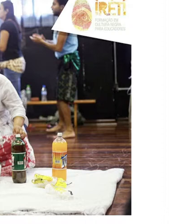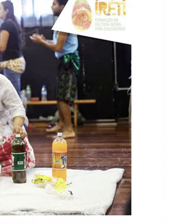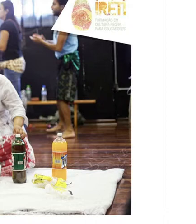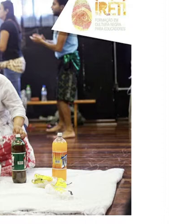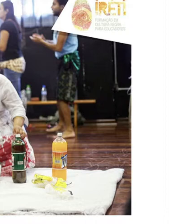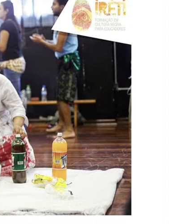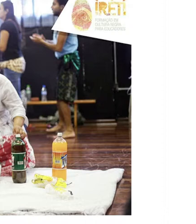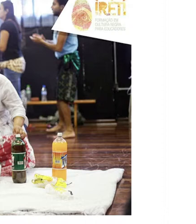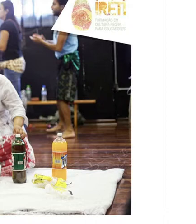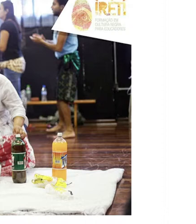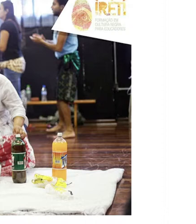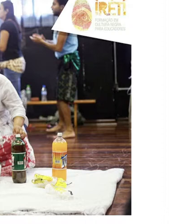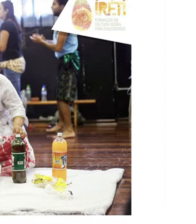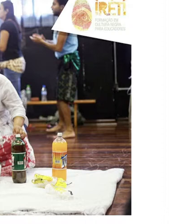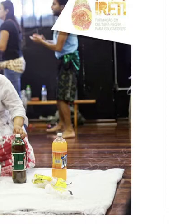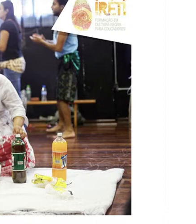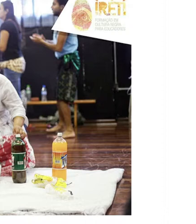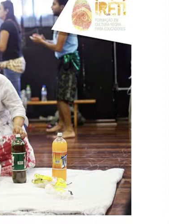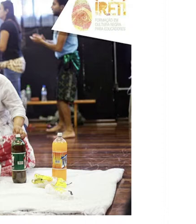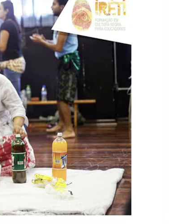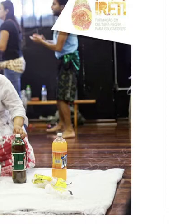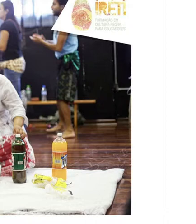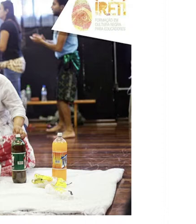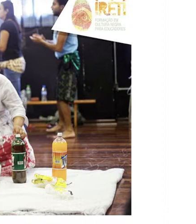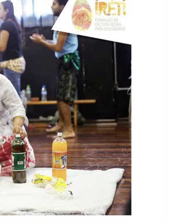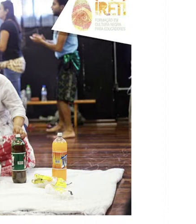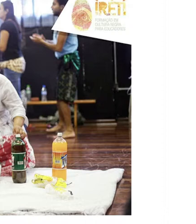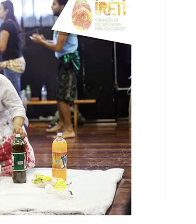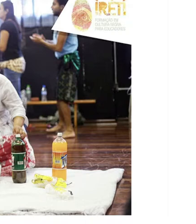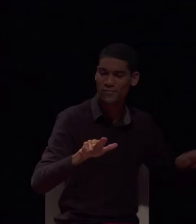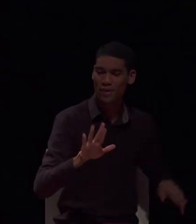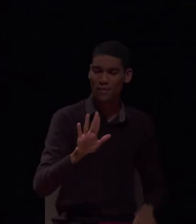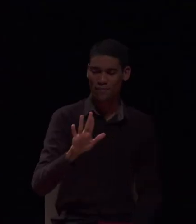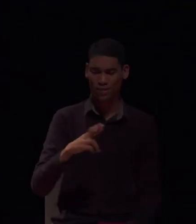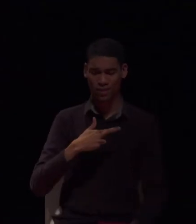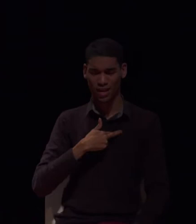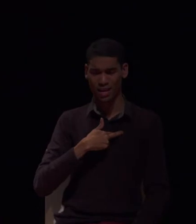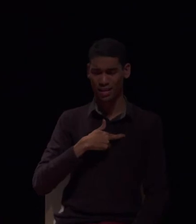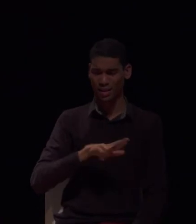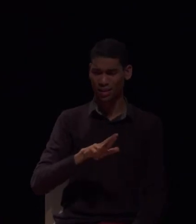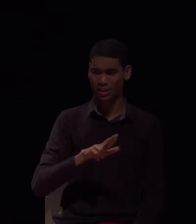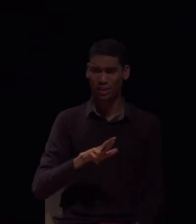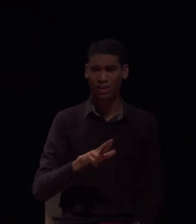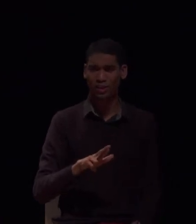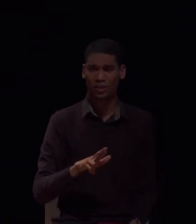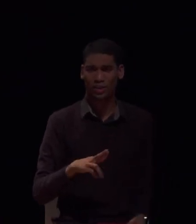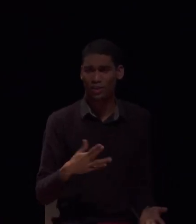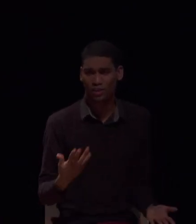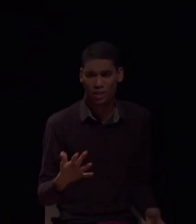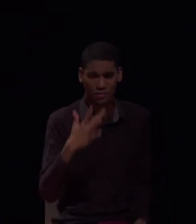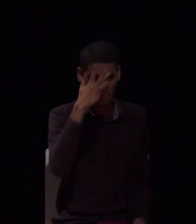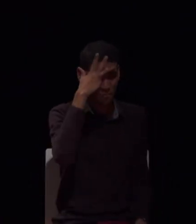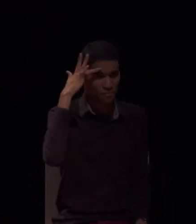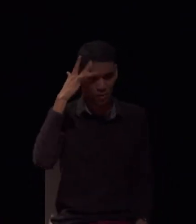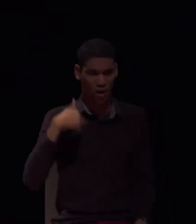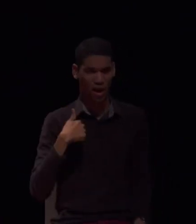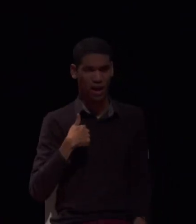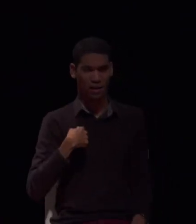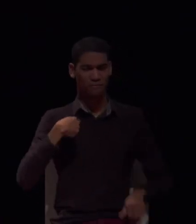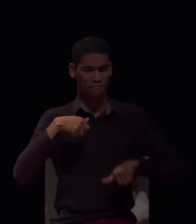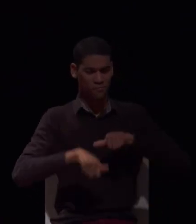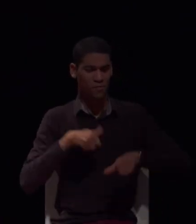a partir da diversidade sem achar que trabalhar religiosidade é fazer com que o outro se torne